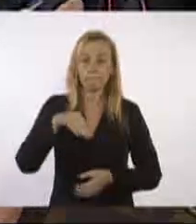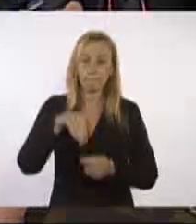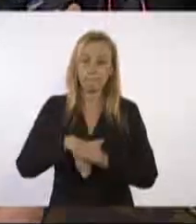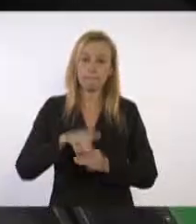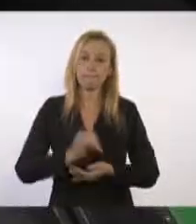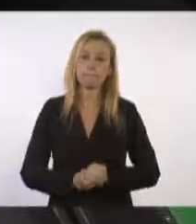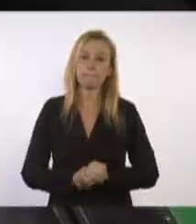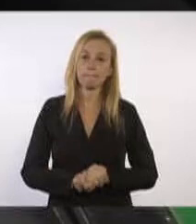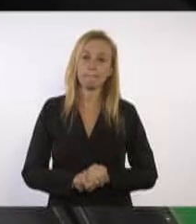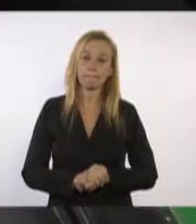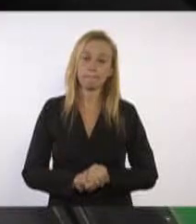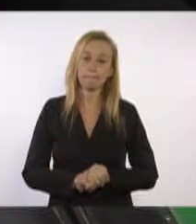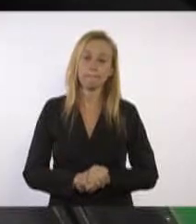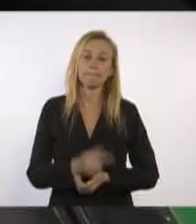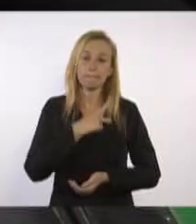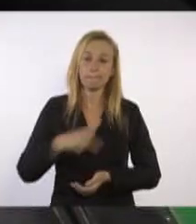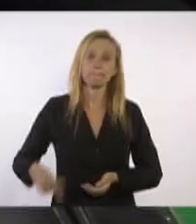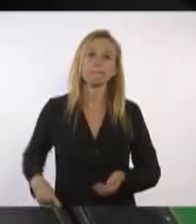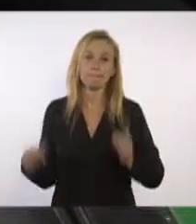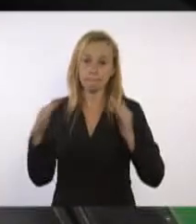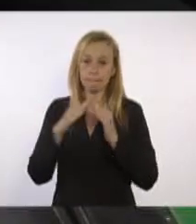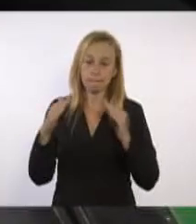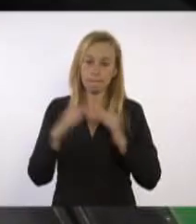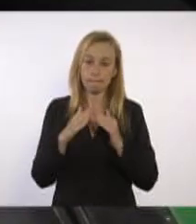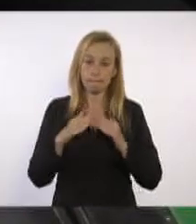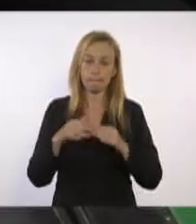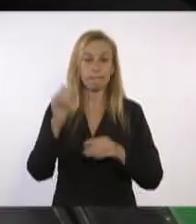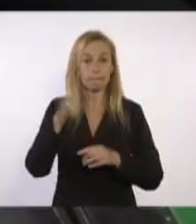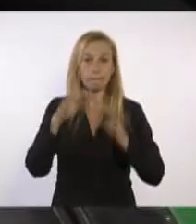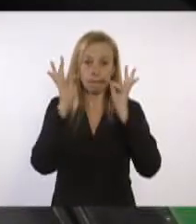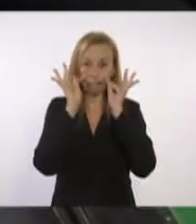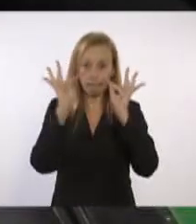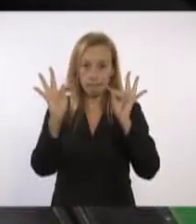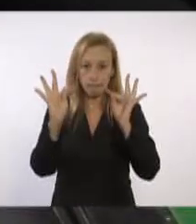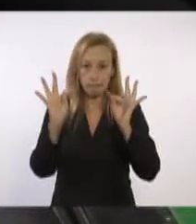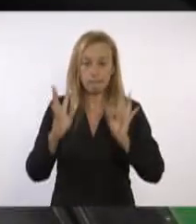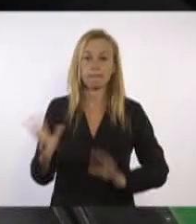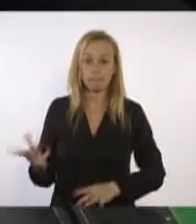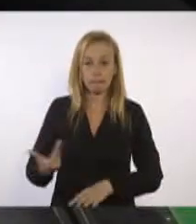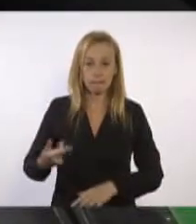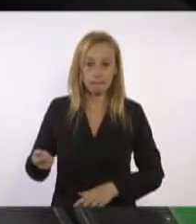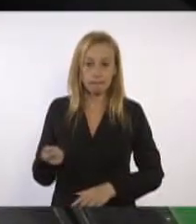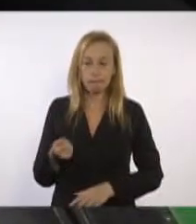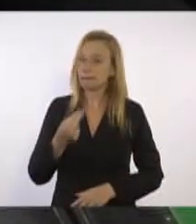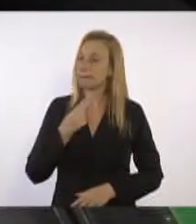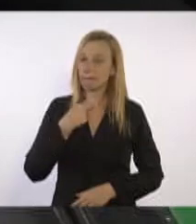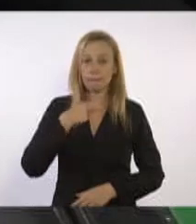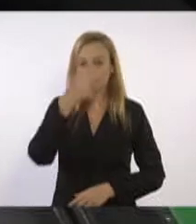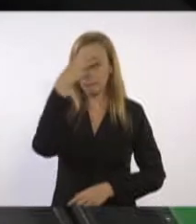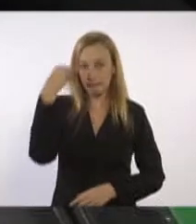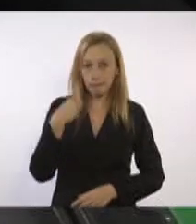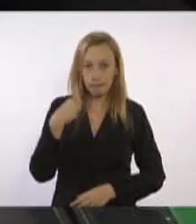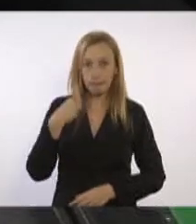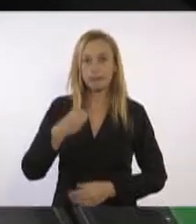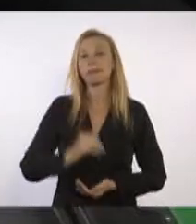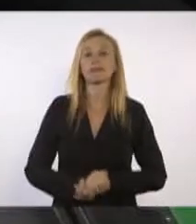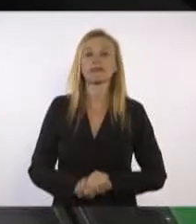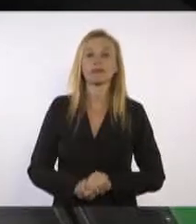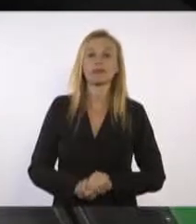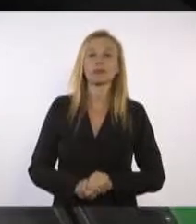O presidente desta casa, que é uma testemunha qualificada, nós não podemos esquecer disso,